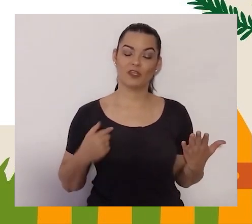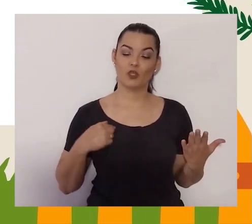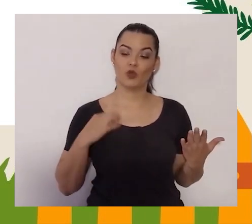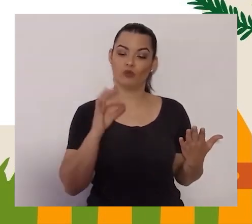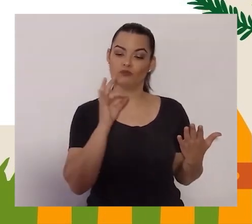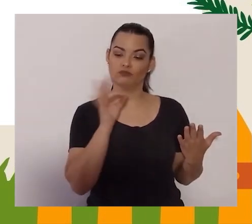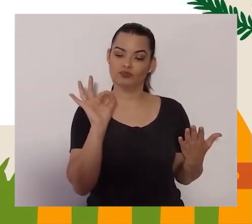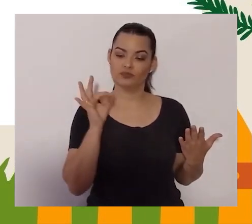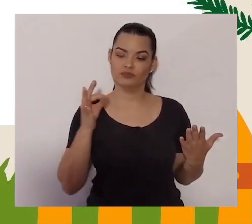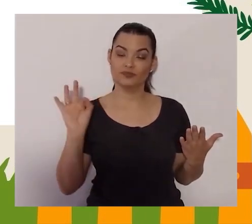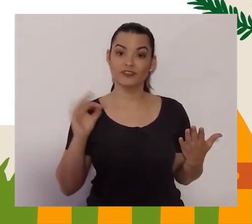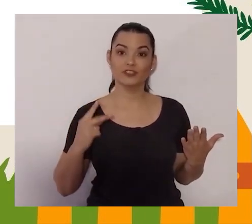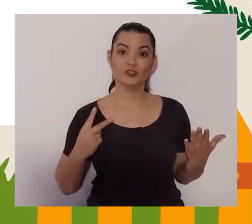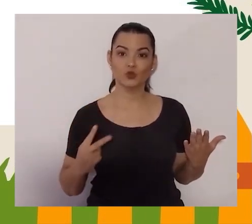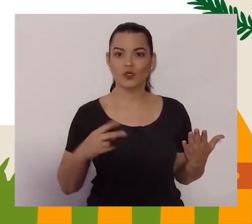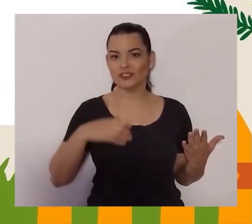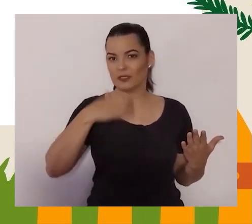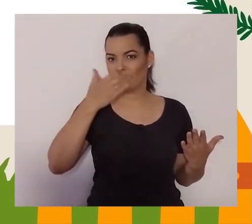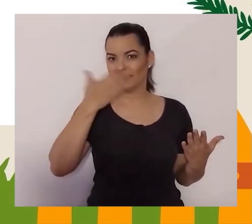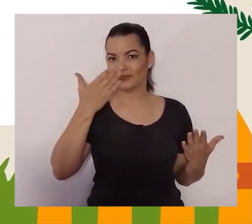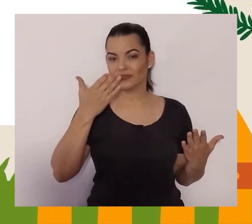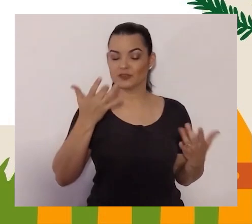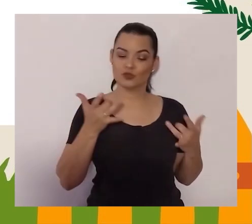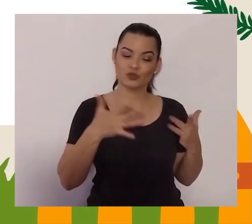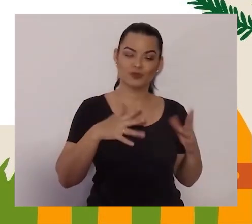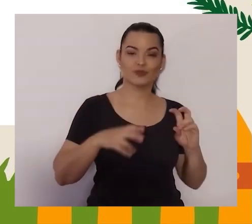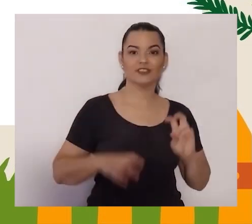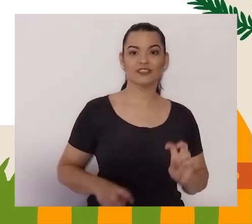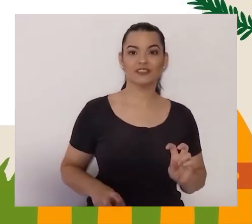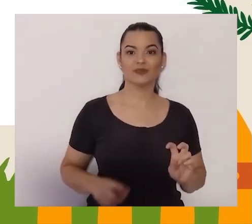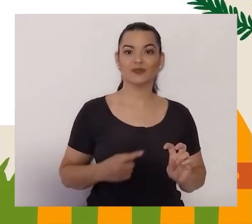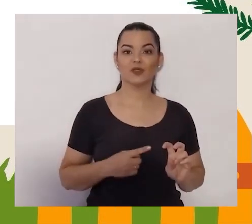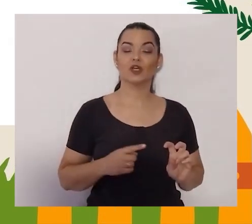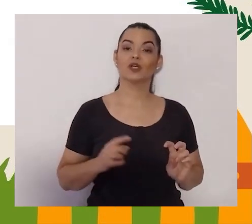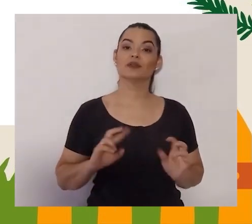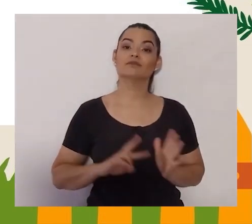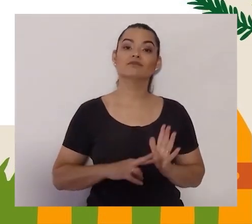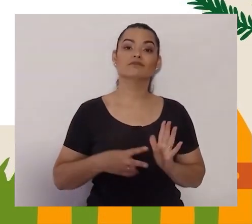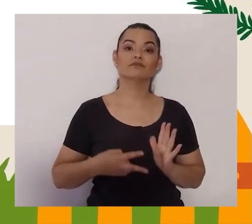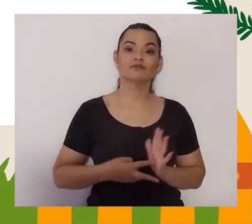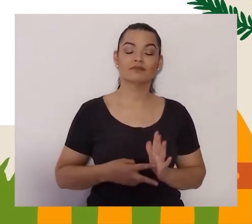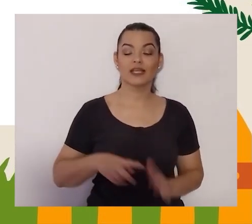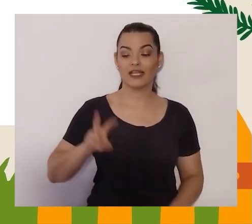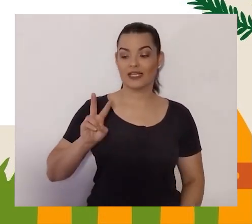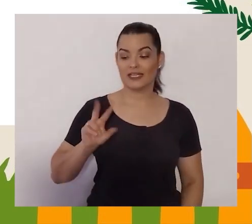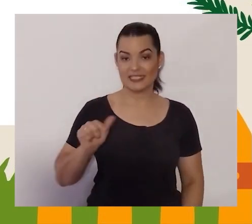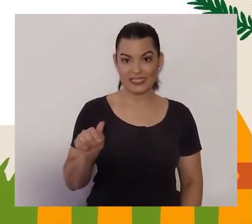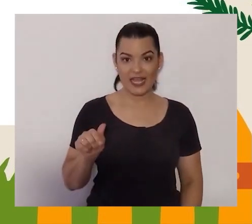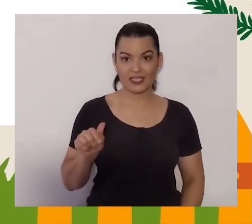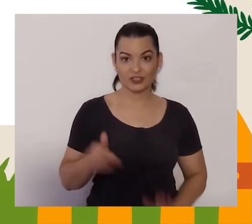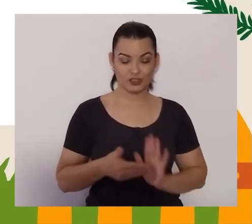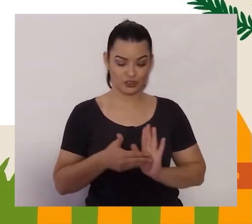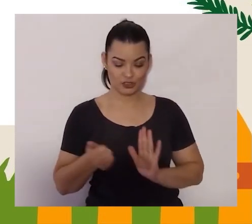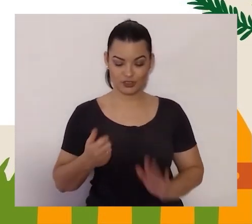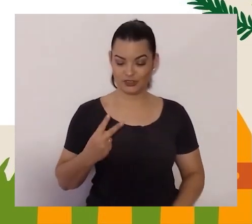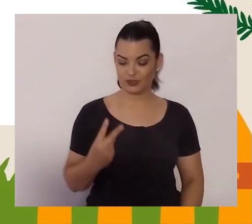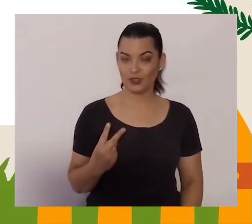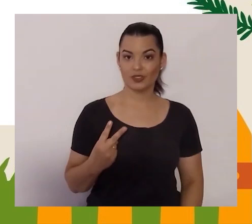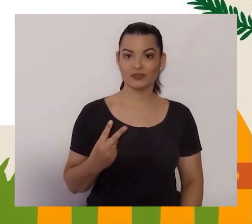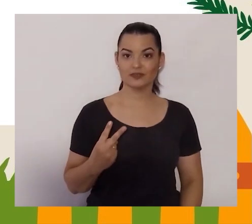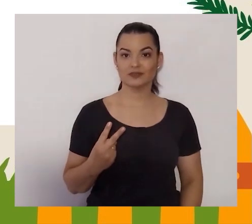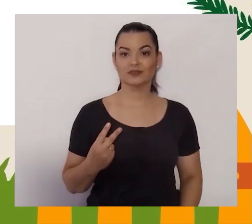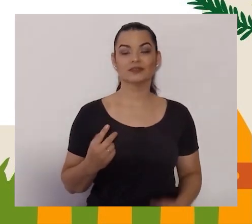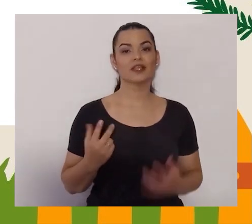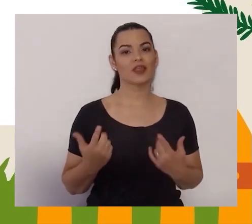2 maçãs. Sobraram 5. Isso significa que 7 menos 2 igual